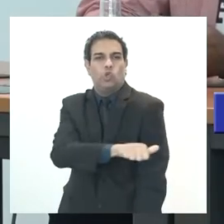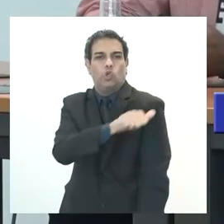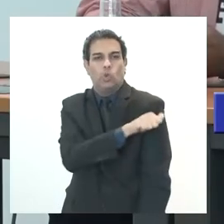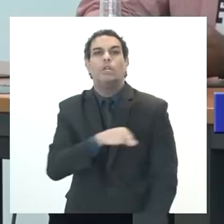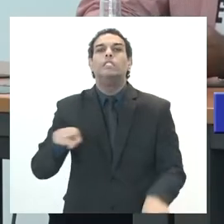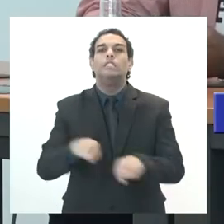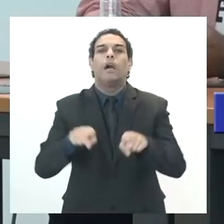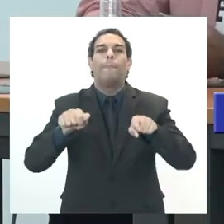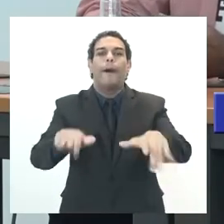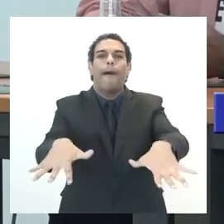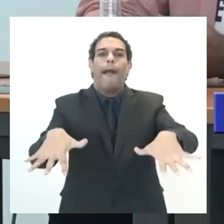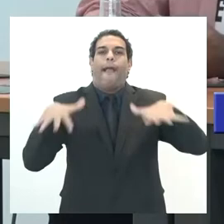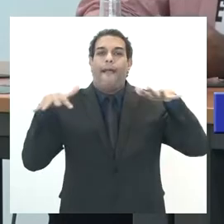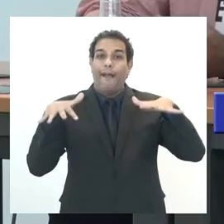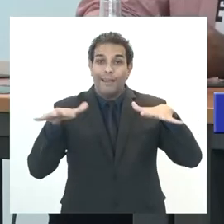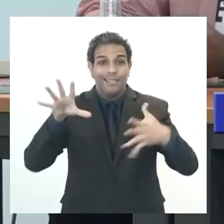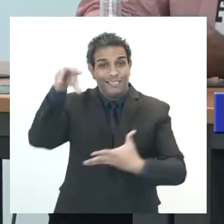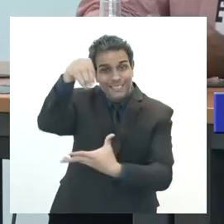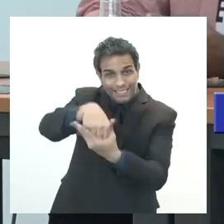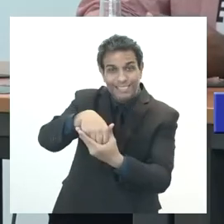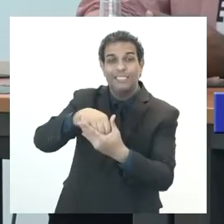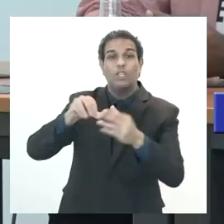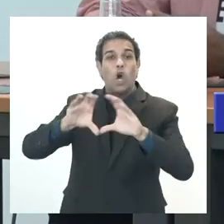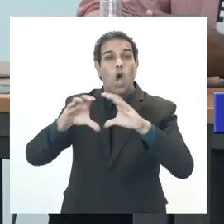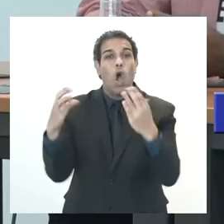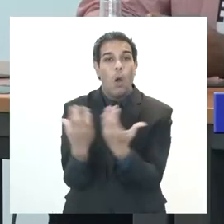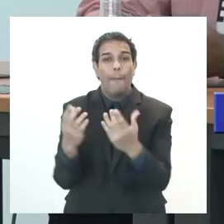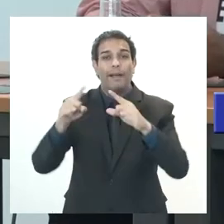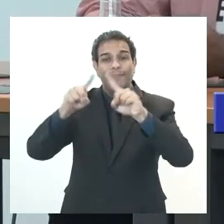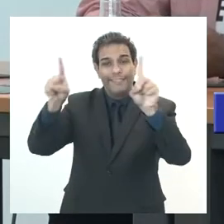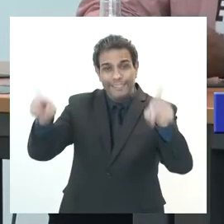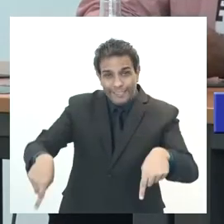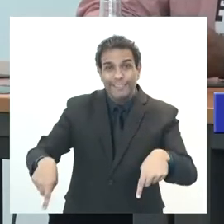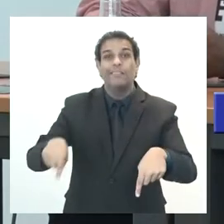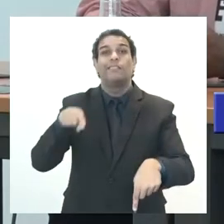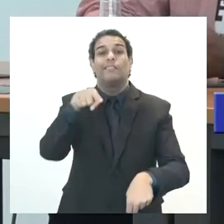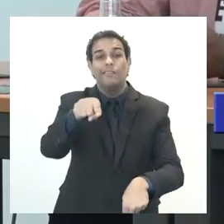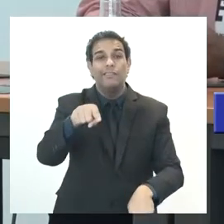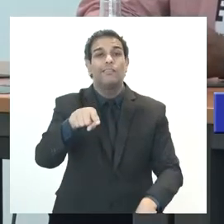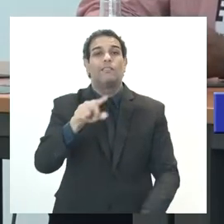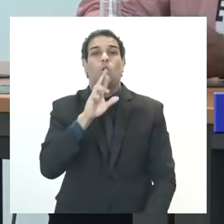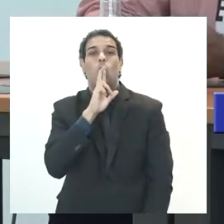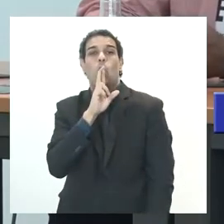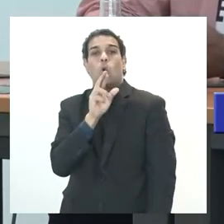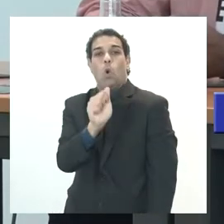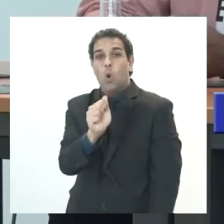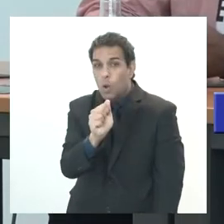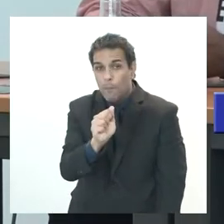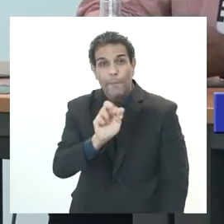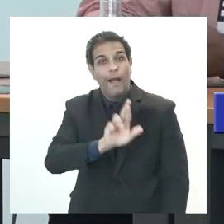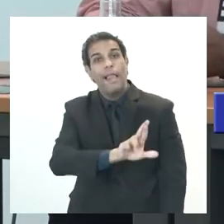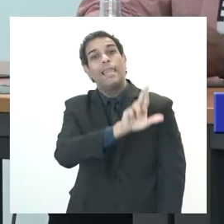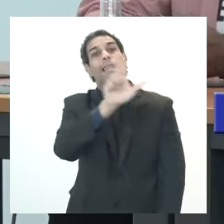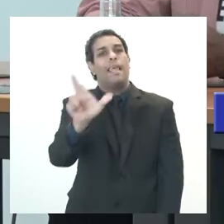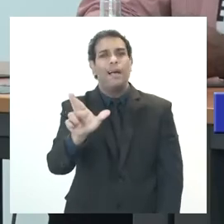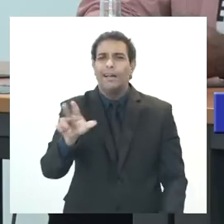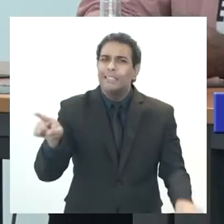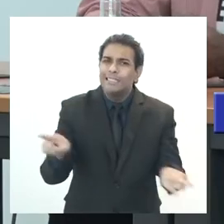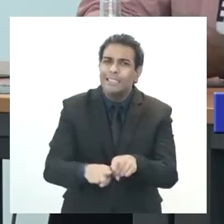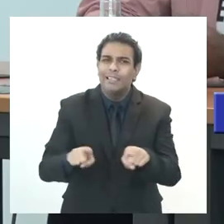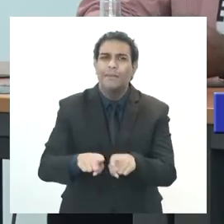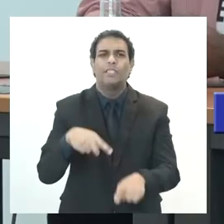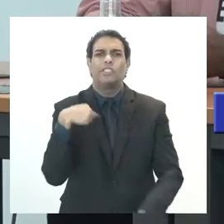inclusive uma audiência pública dentro da comissão de servidores públicos aonde o Rodrigo Amorim presidência a gente tá aí